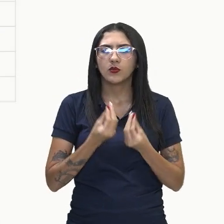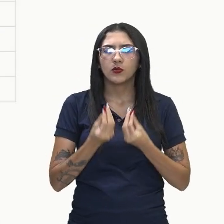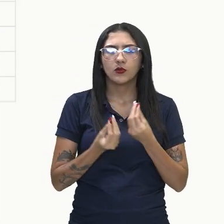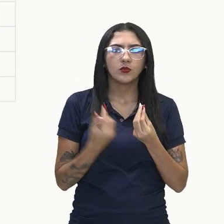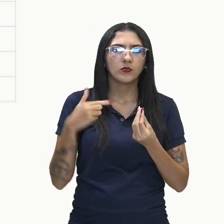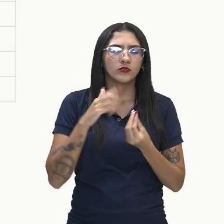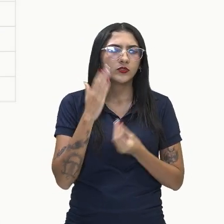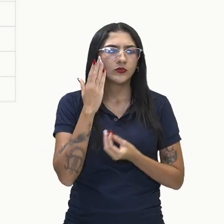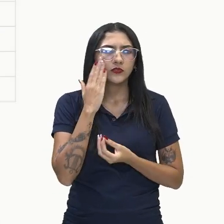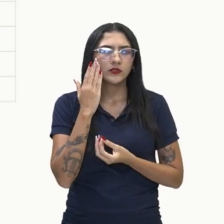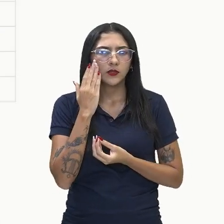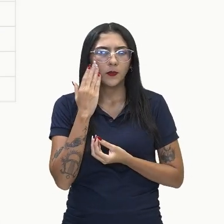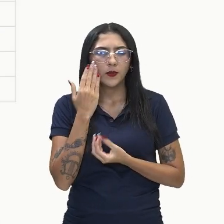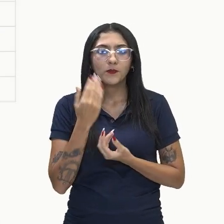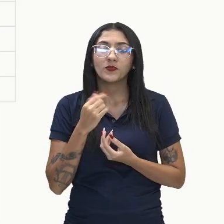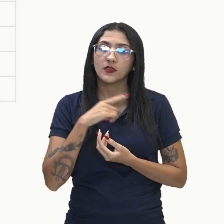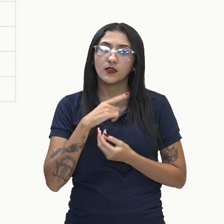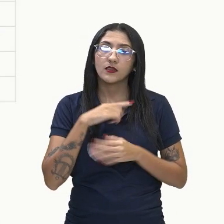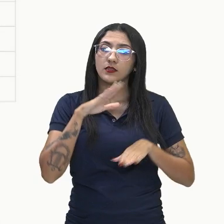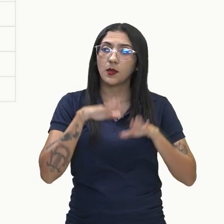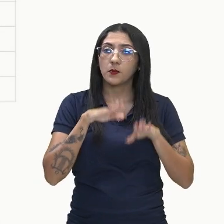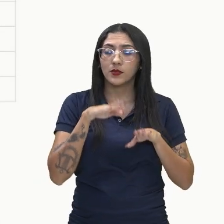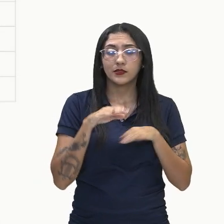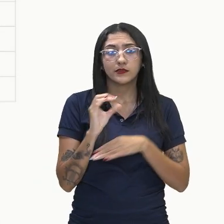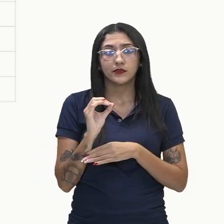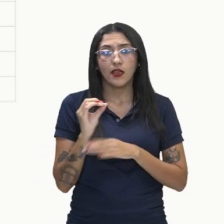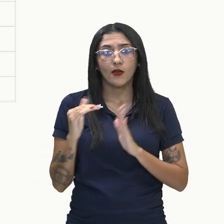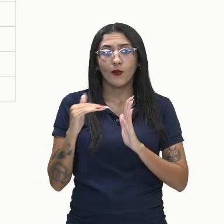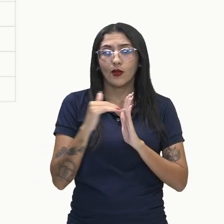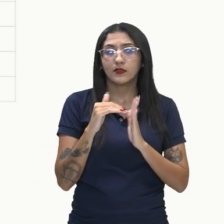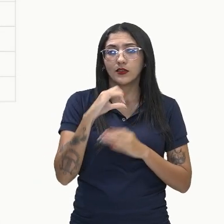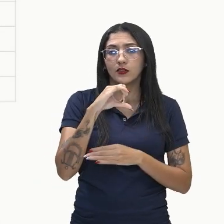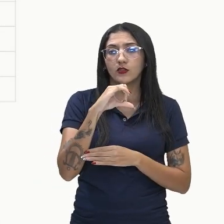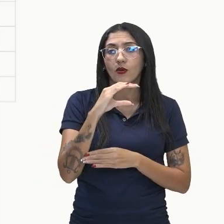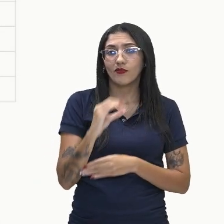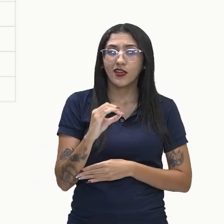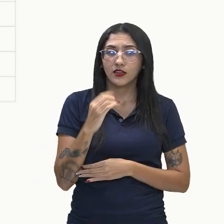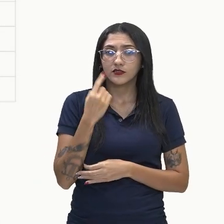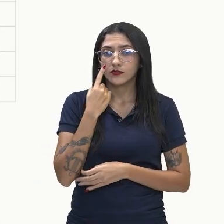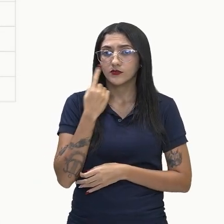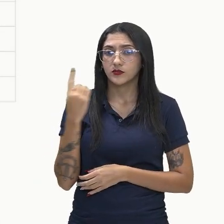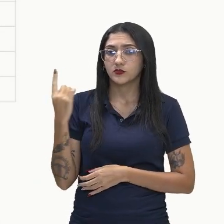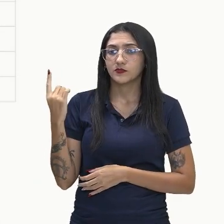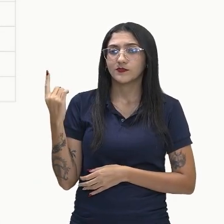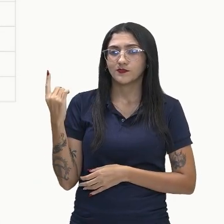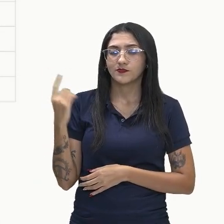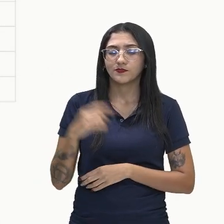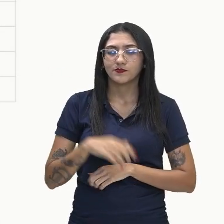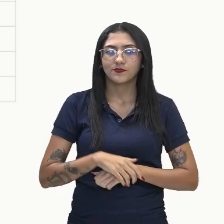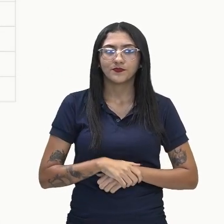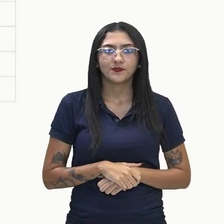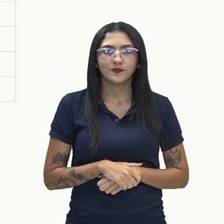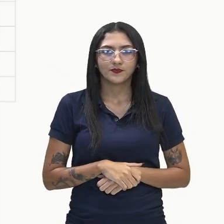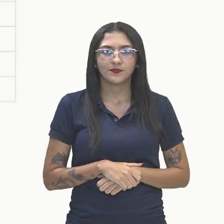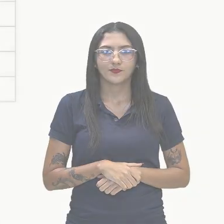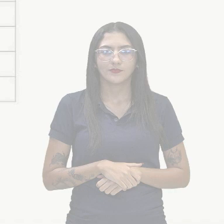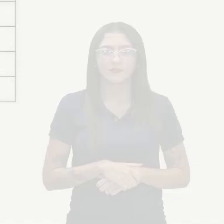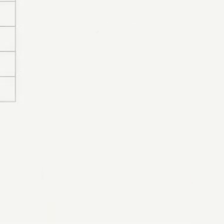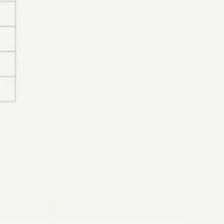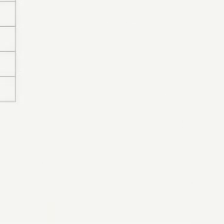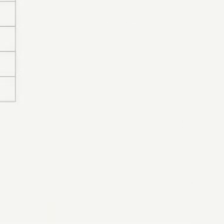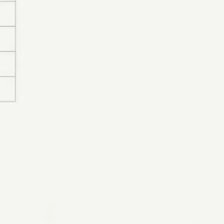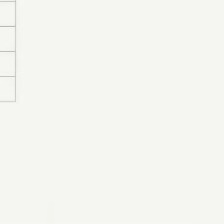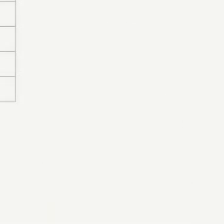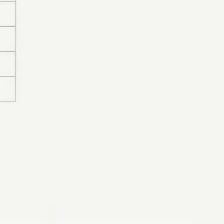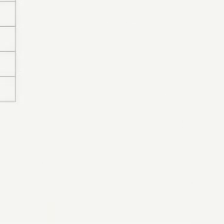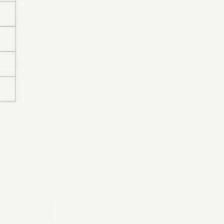da minha latitude, ela vai variar de 0 a 90 graus. Olha aqui, ó, 30, 60, 90 graus, tá bom? Seja para norte ou seja